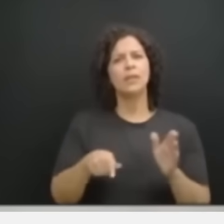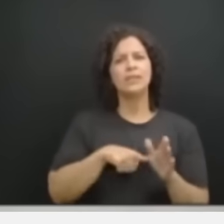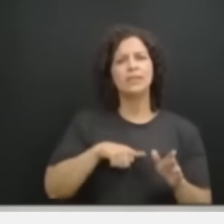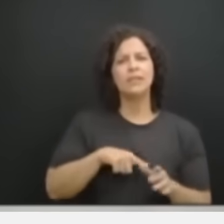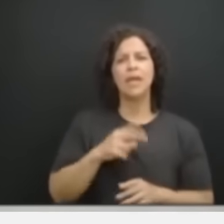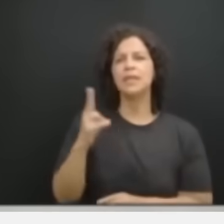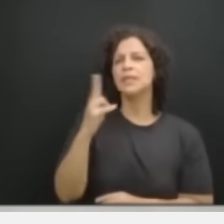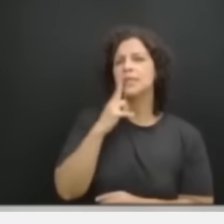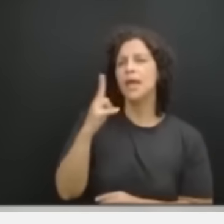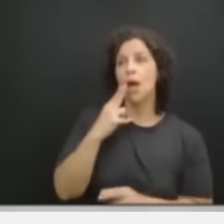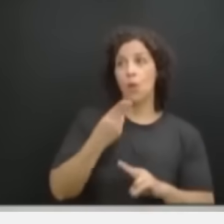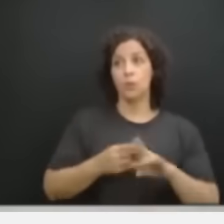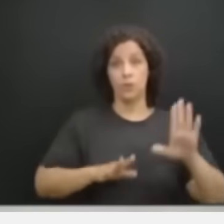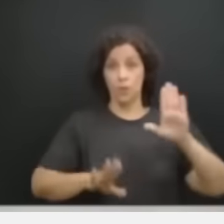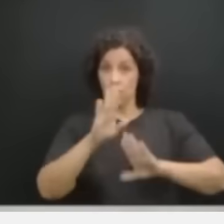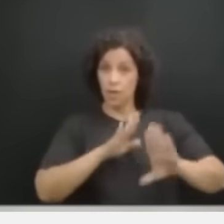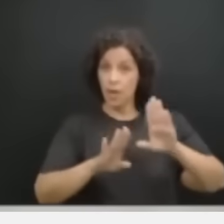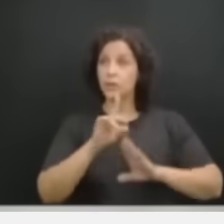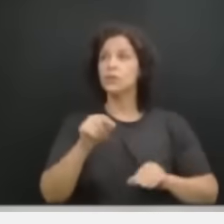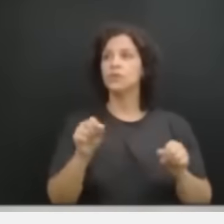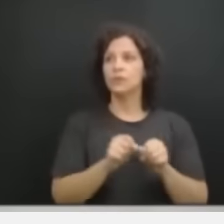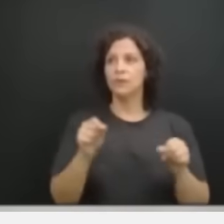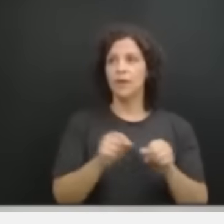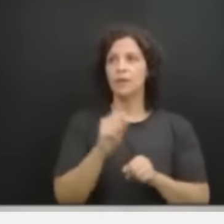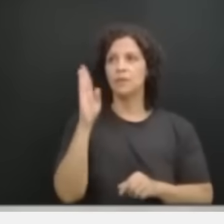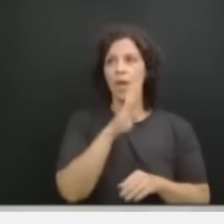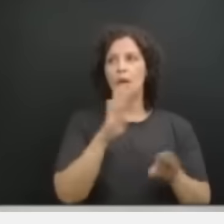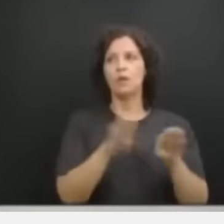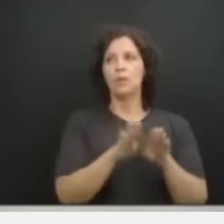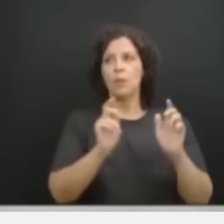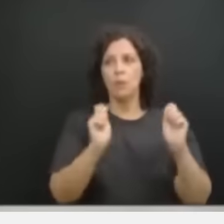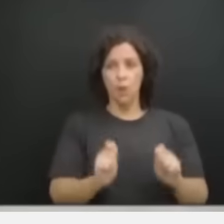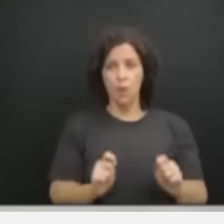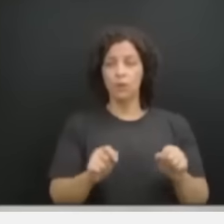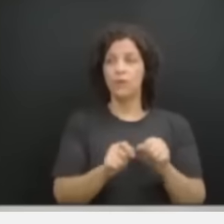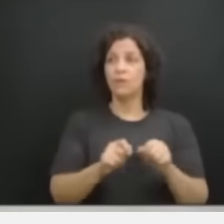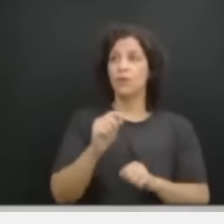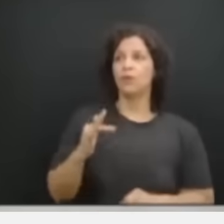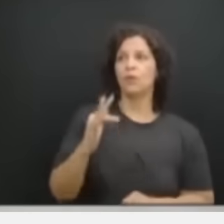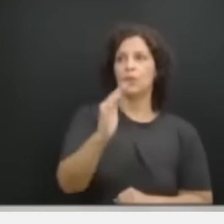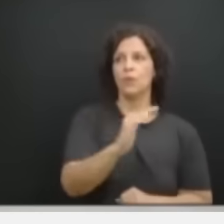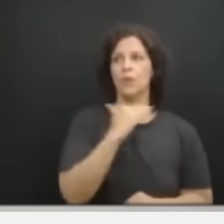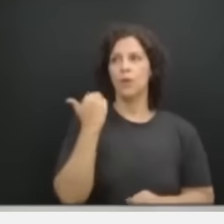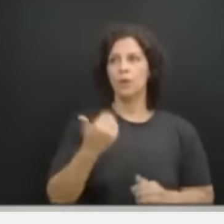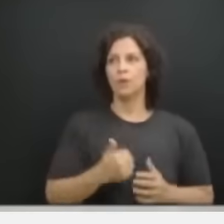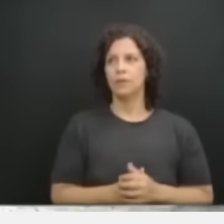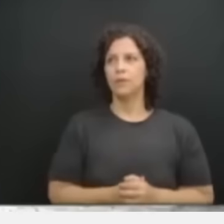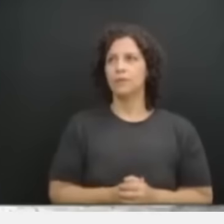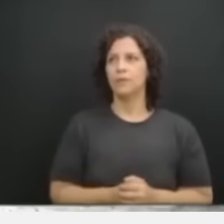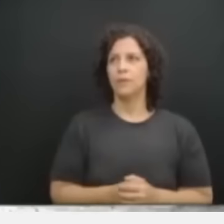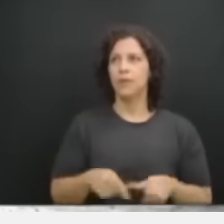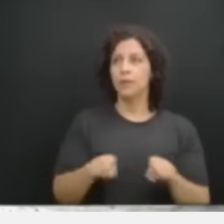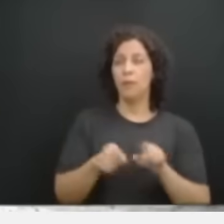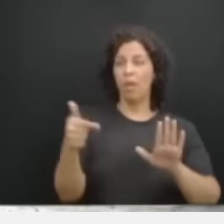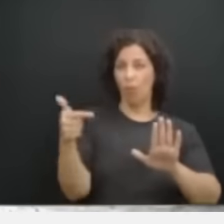senhor anda fumando cuidado isso faz mal e pode levar à morte